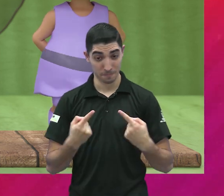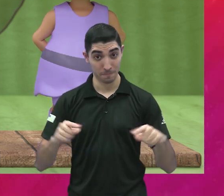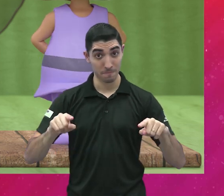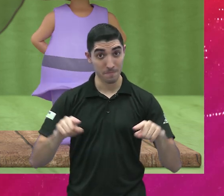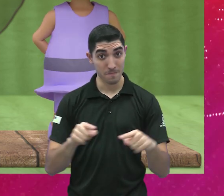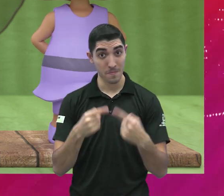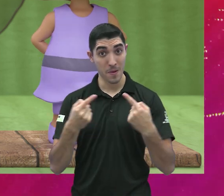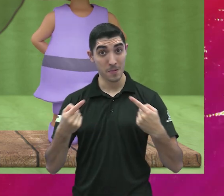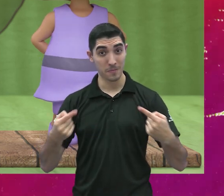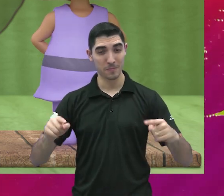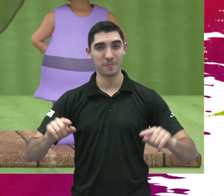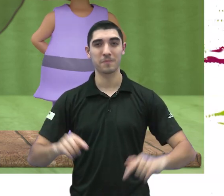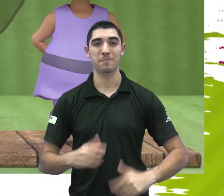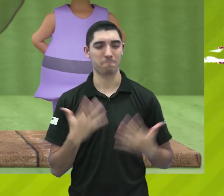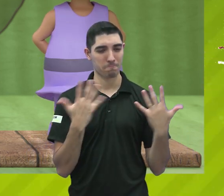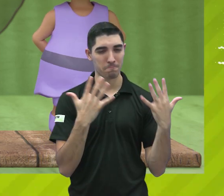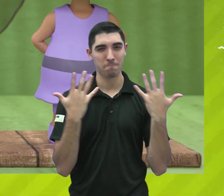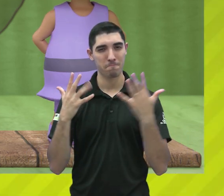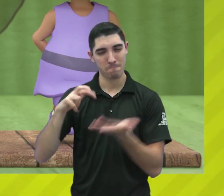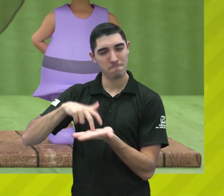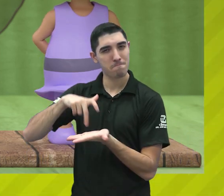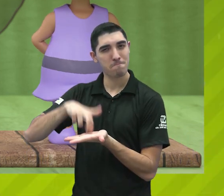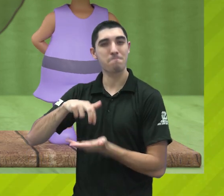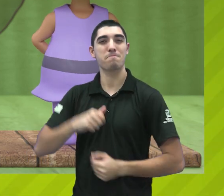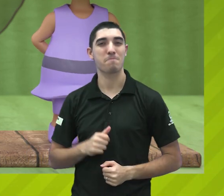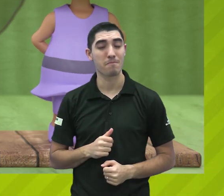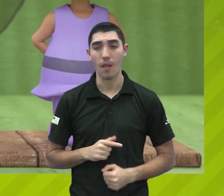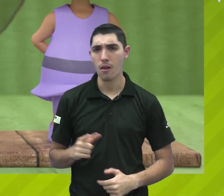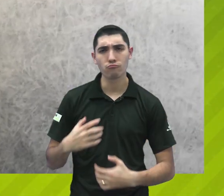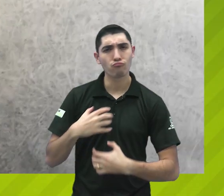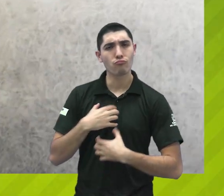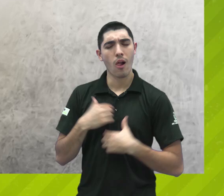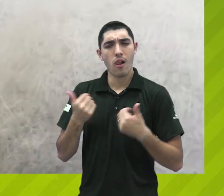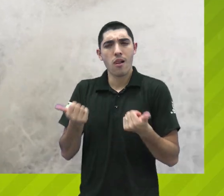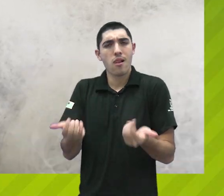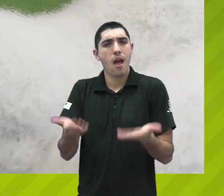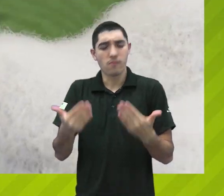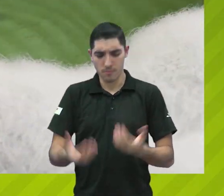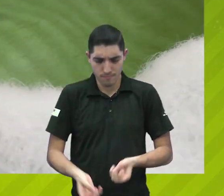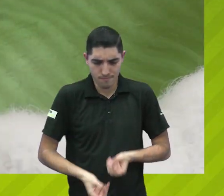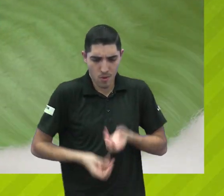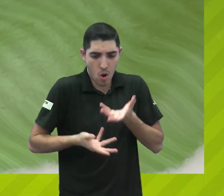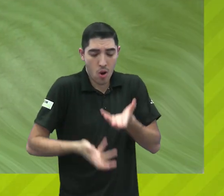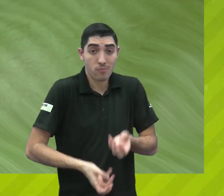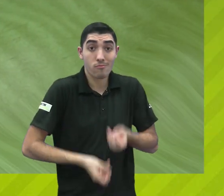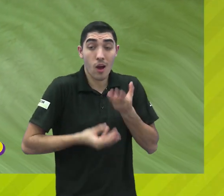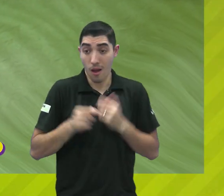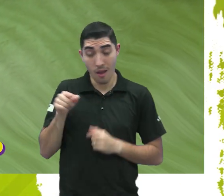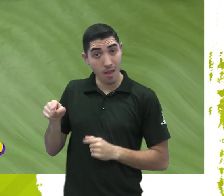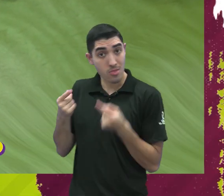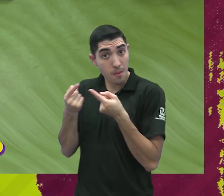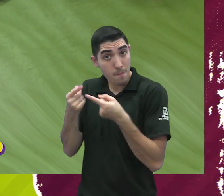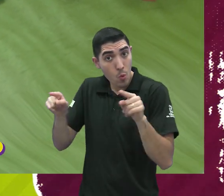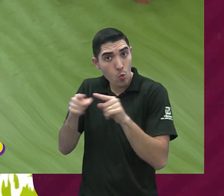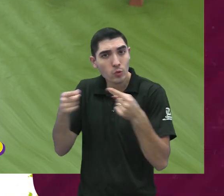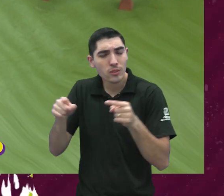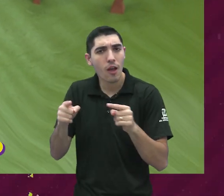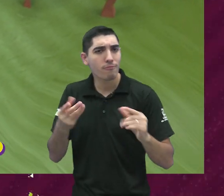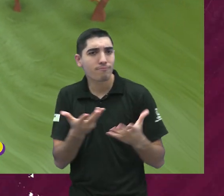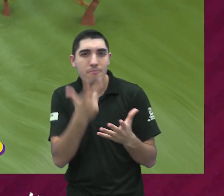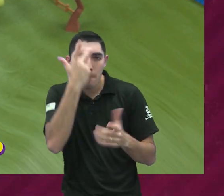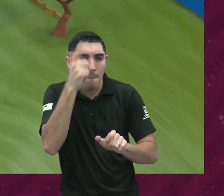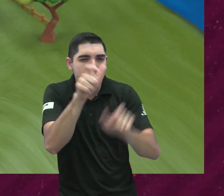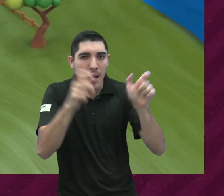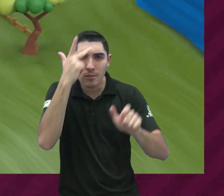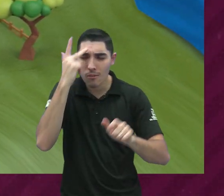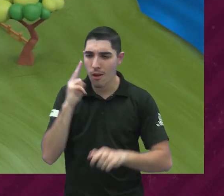Com leveza e poesia, A canção convida o público a olhar